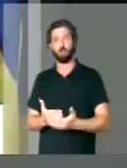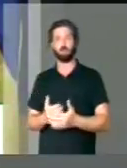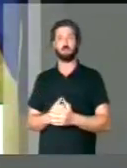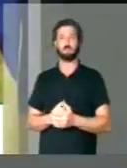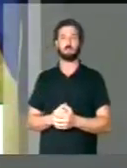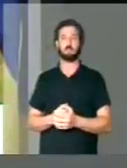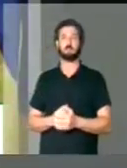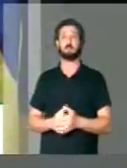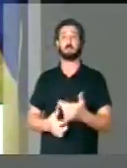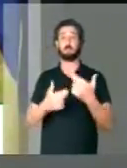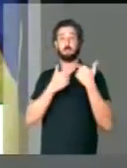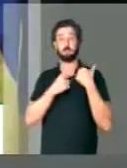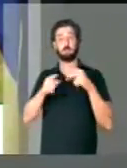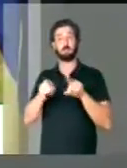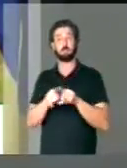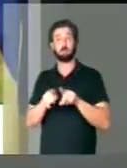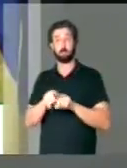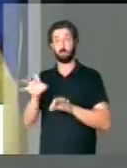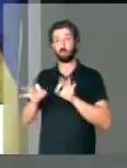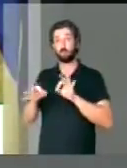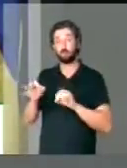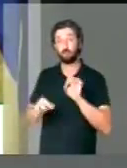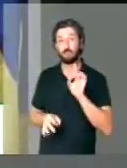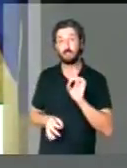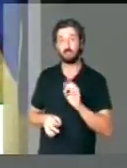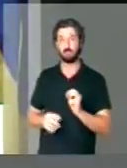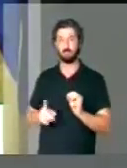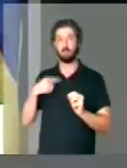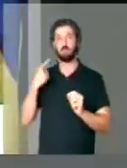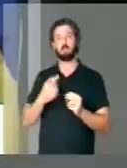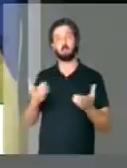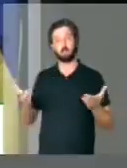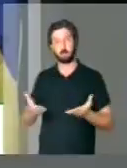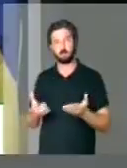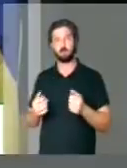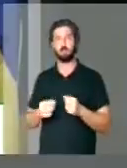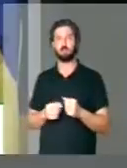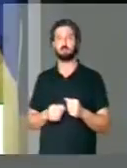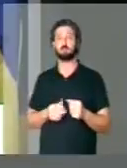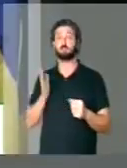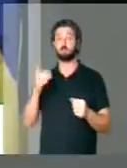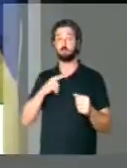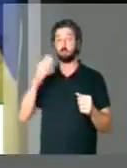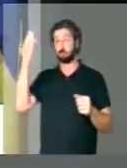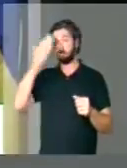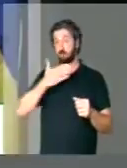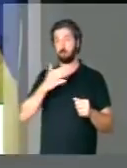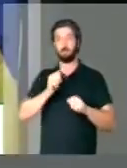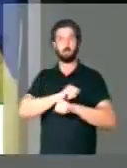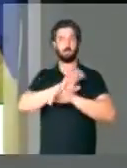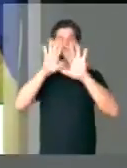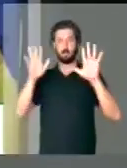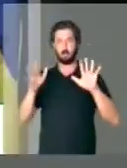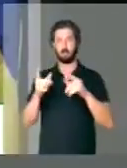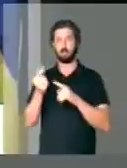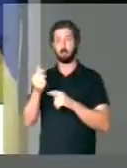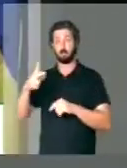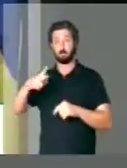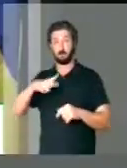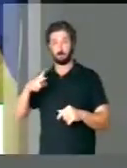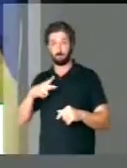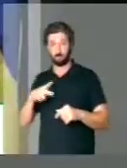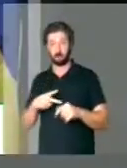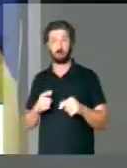credibilidade e responsabilidade jurídica. Tanto é que nós temos aqui já demonstrações claras do capital